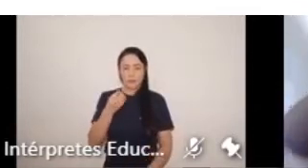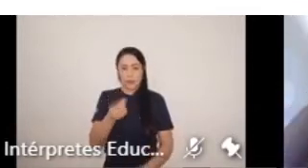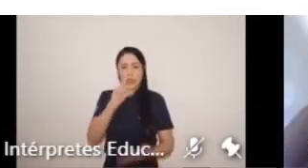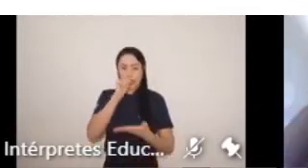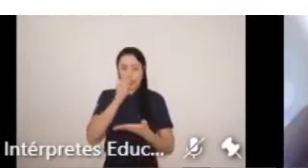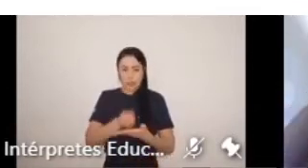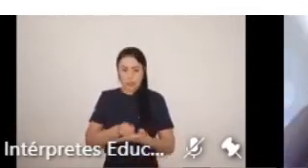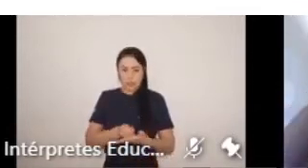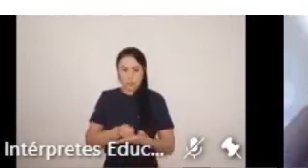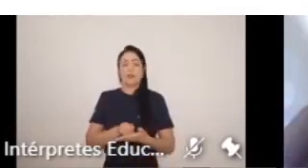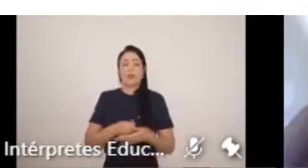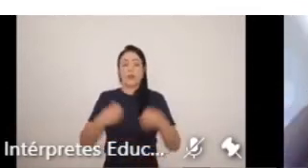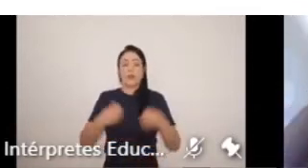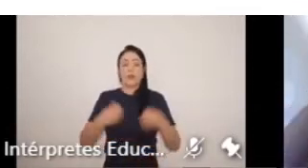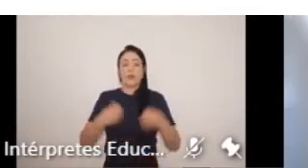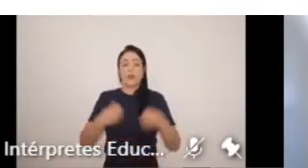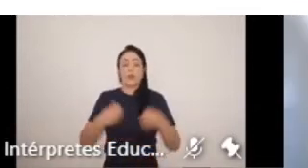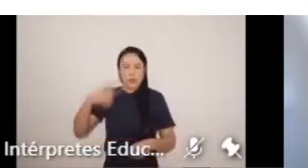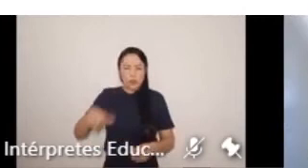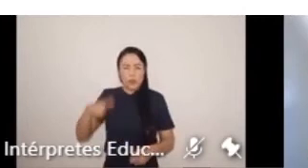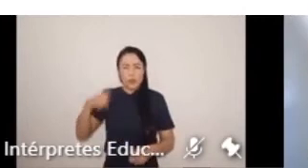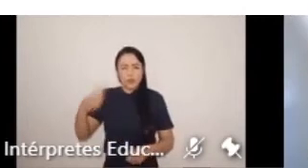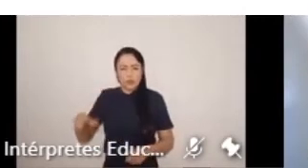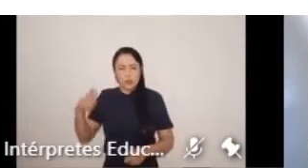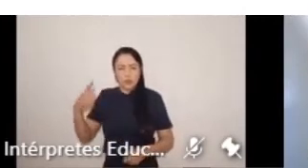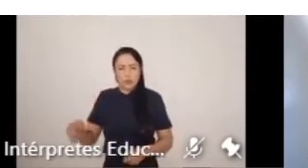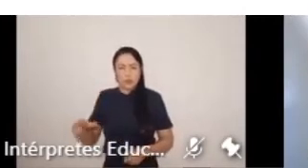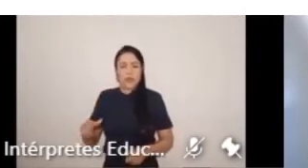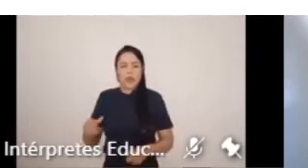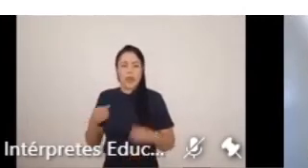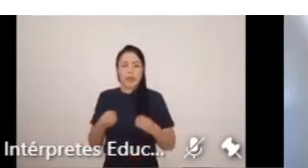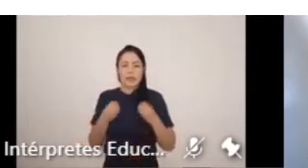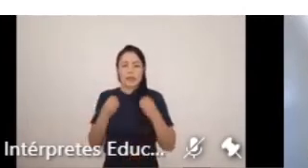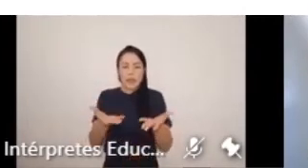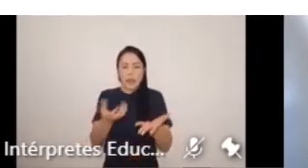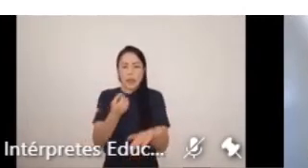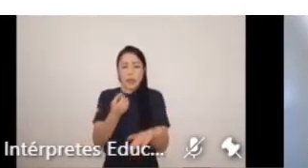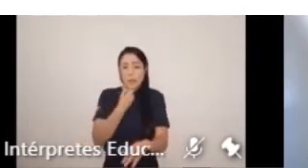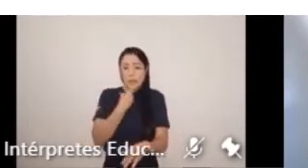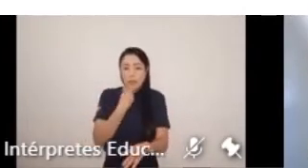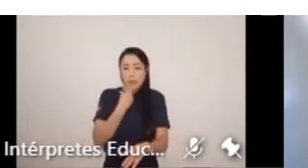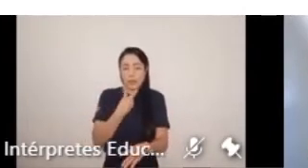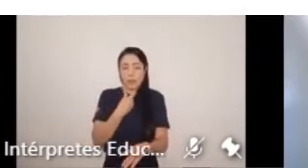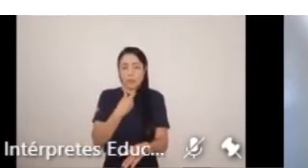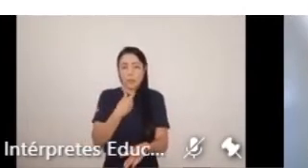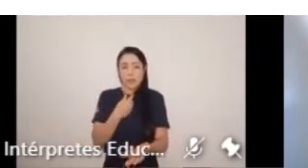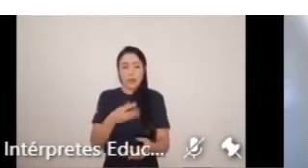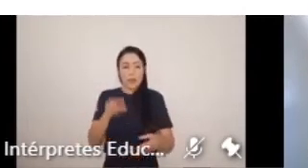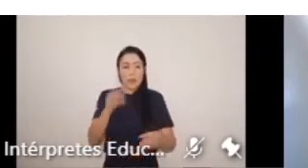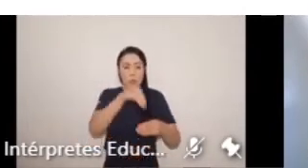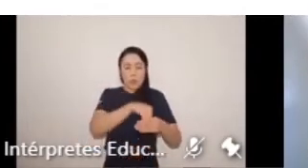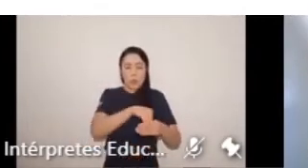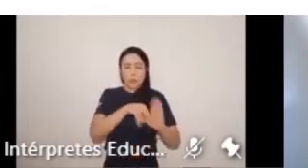recursos repetitivos, que a concessão de medicamentos não incorporados